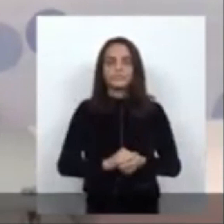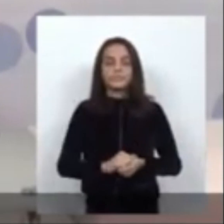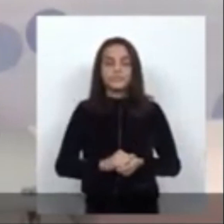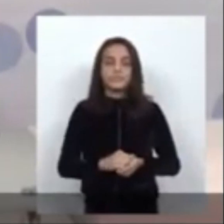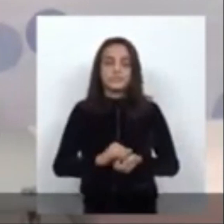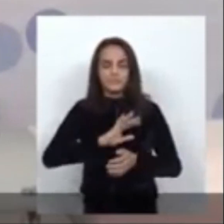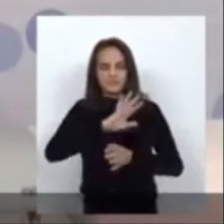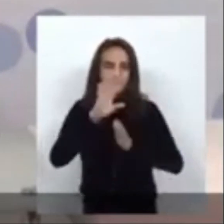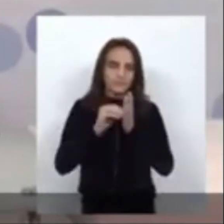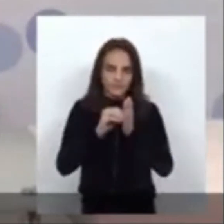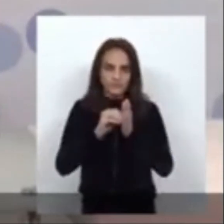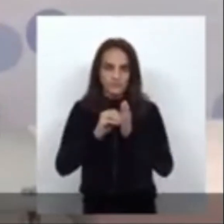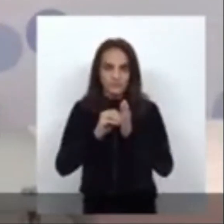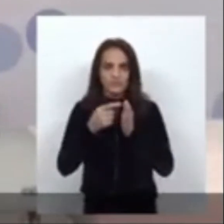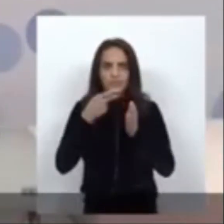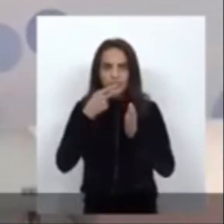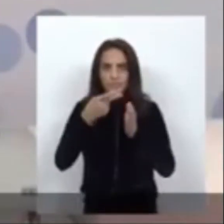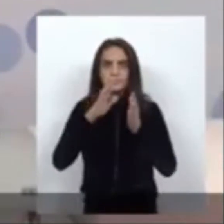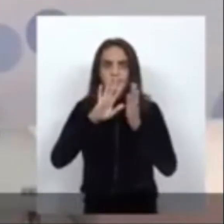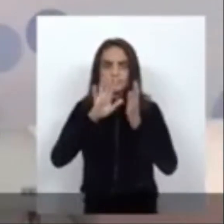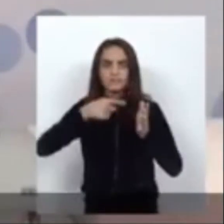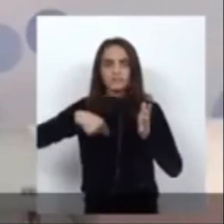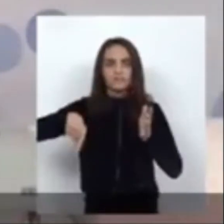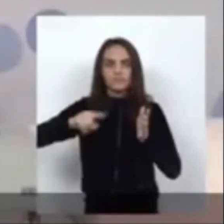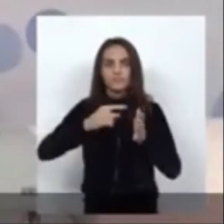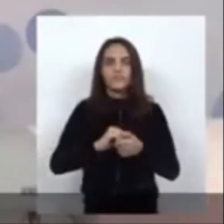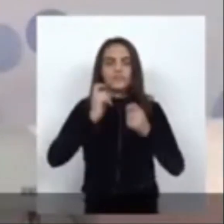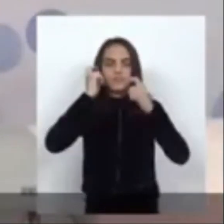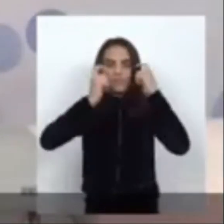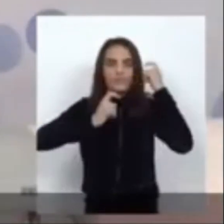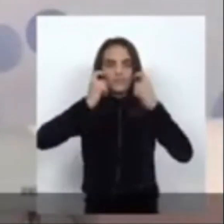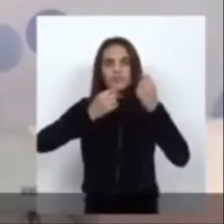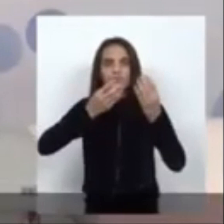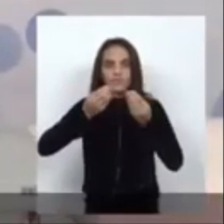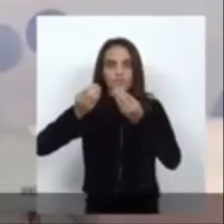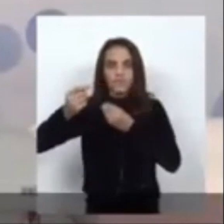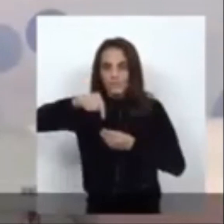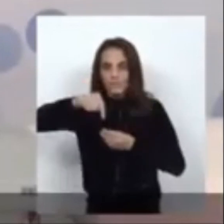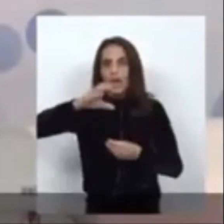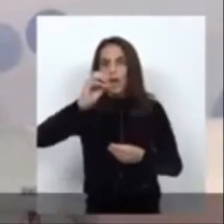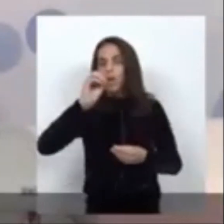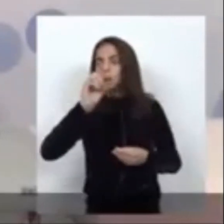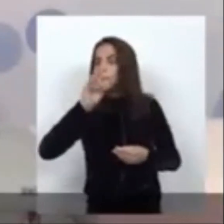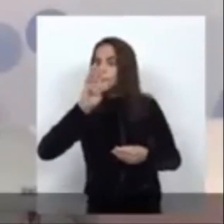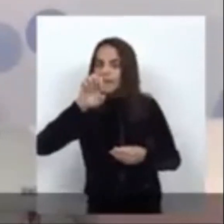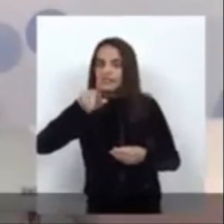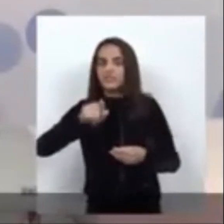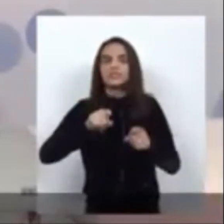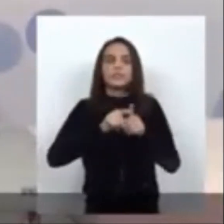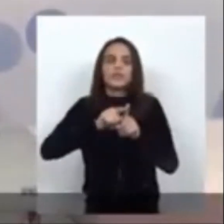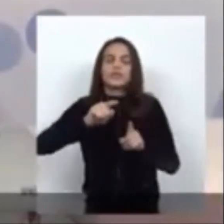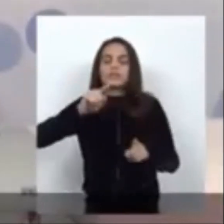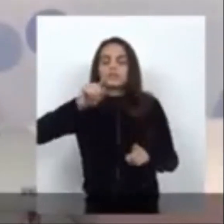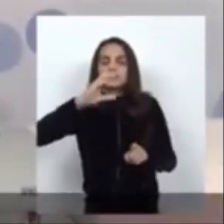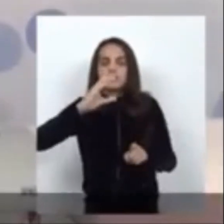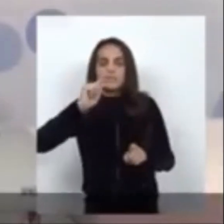geral, como eu falei, nós nos preocupamos, tanto nós aqui da COPED como ali da CGRH, em trazer